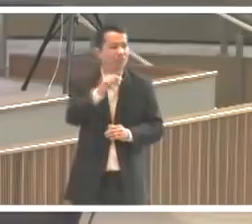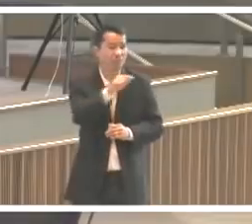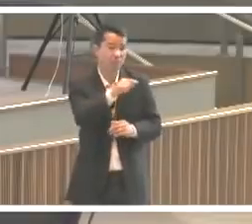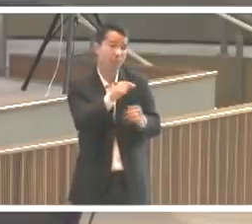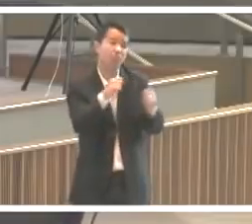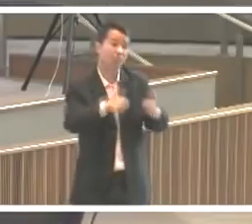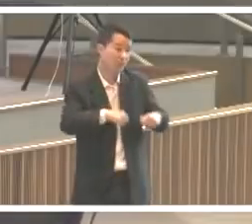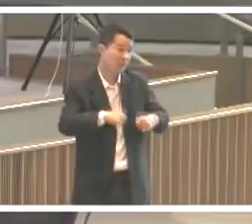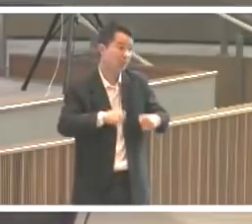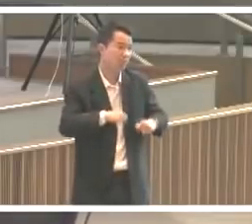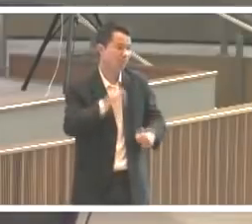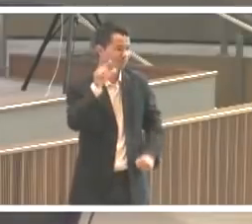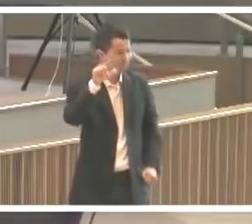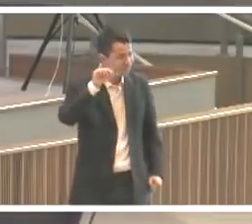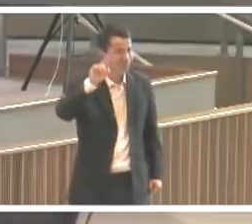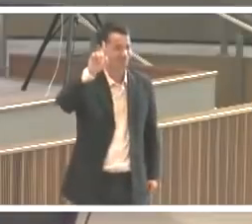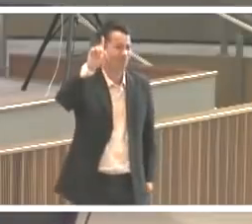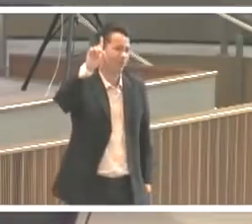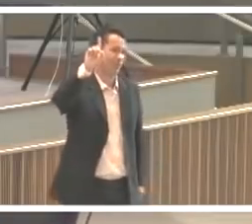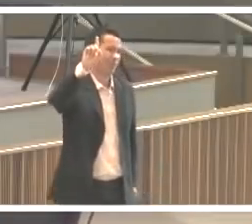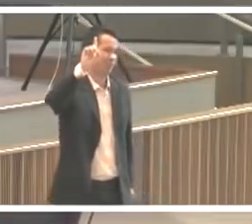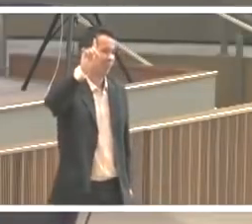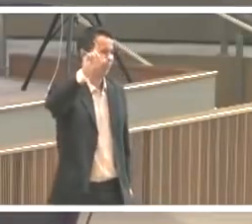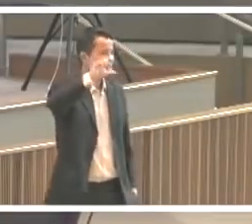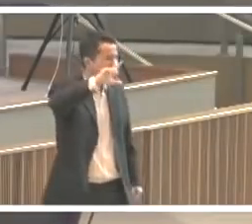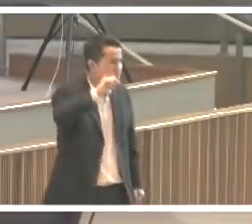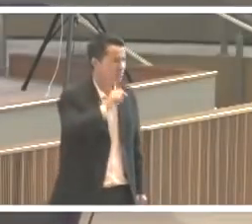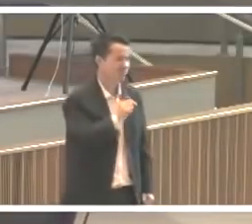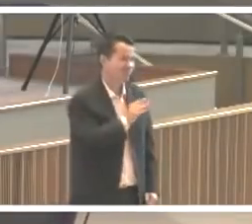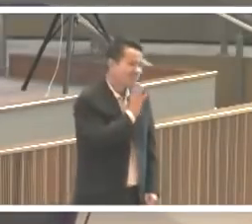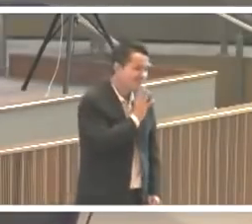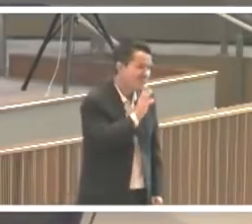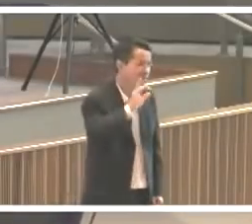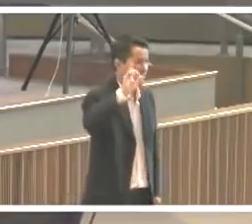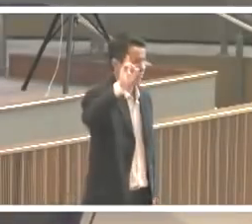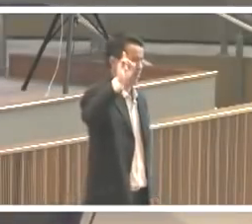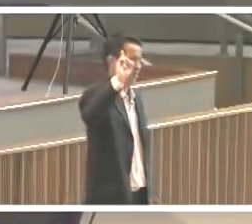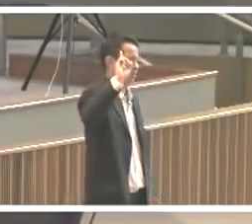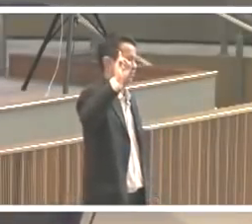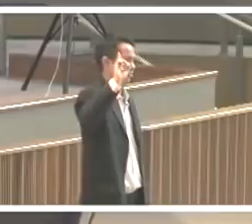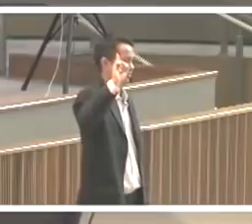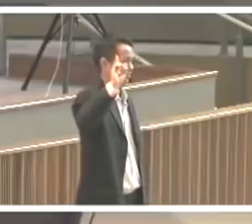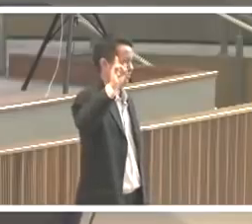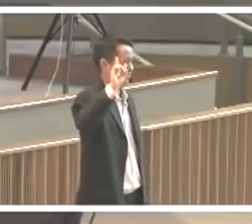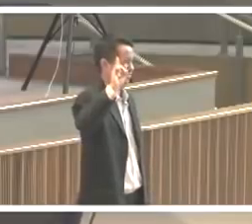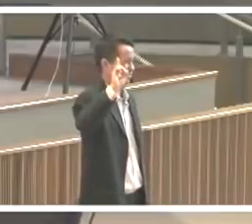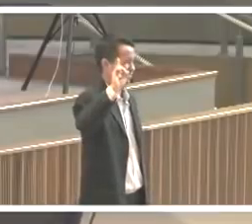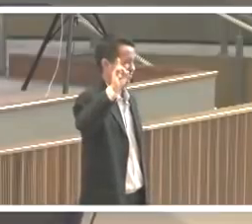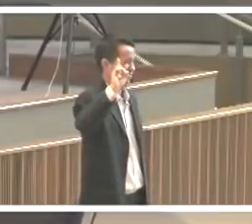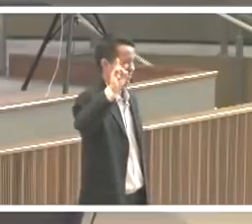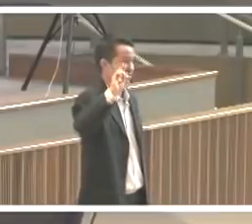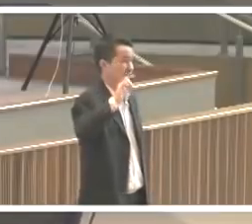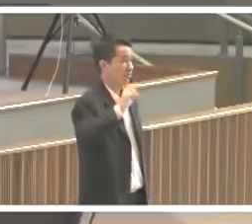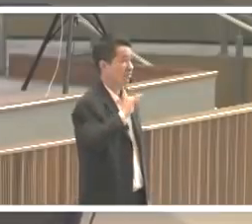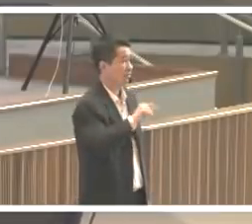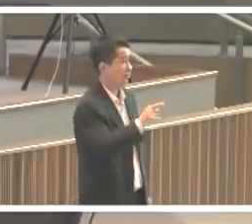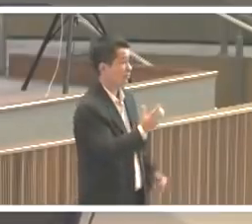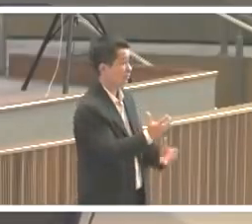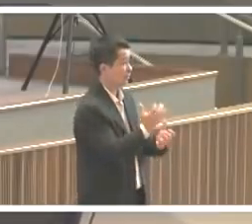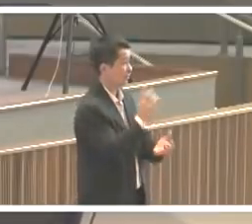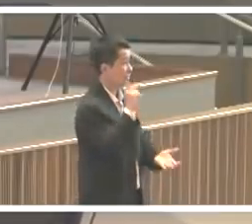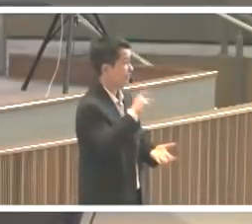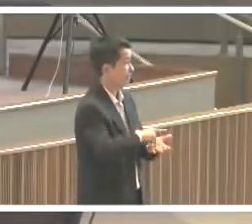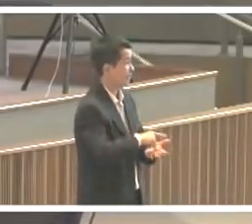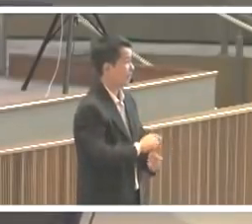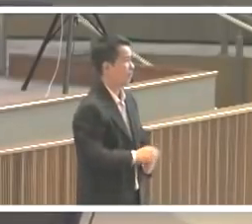vou fazer isso lá fora. Então isso é um sinal para você, se você está disposto de verdade ou não.